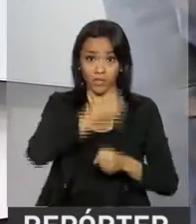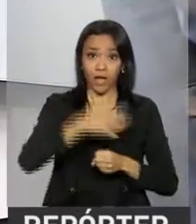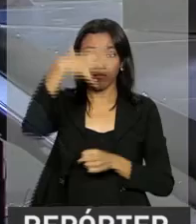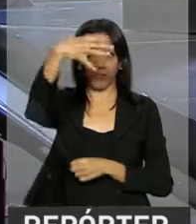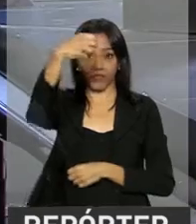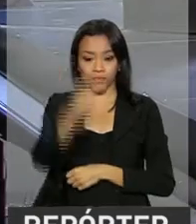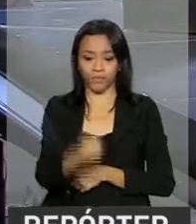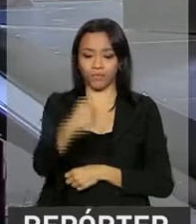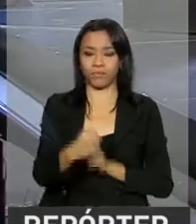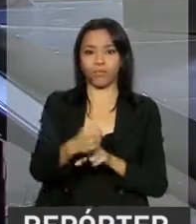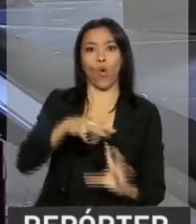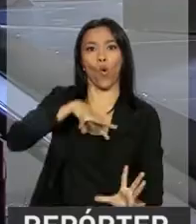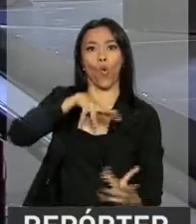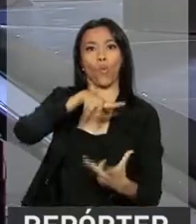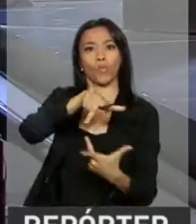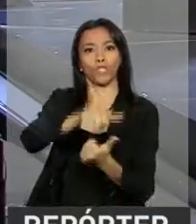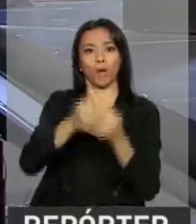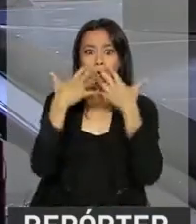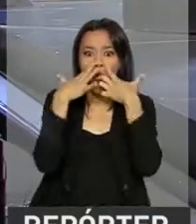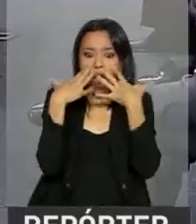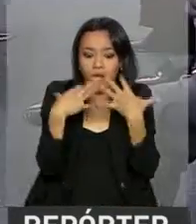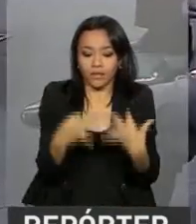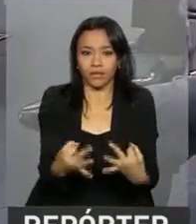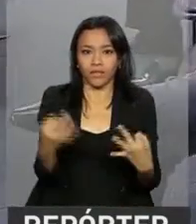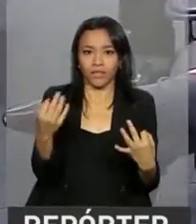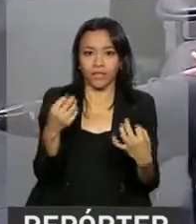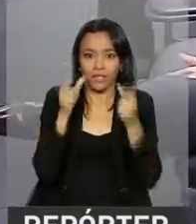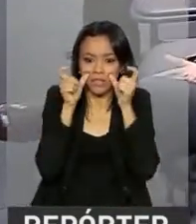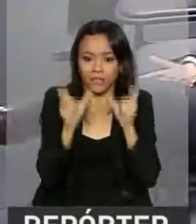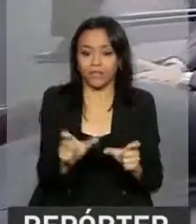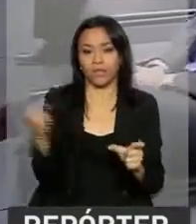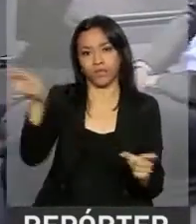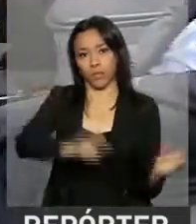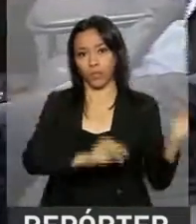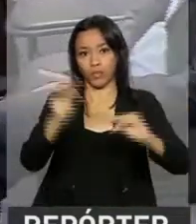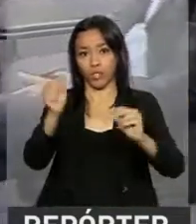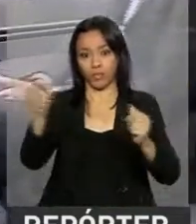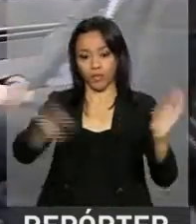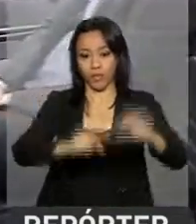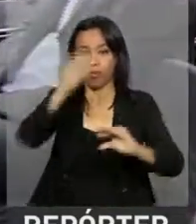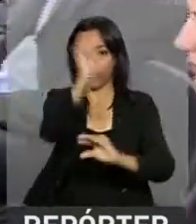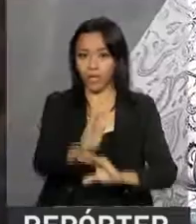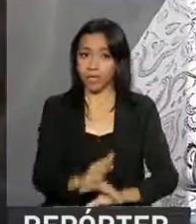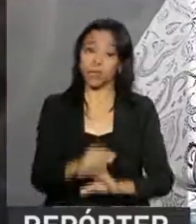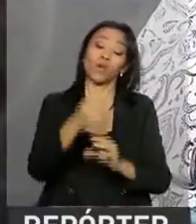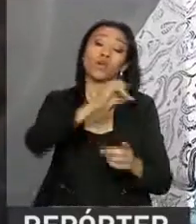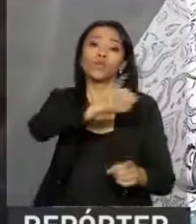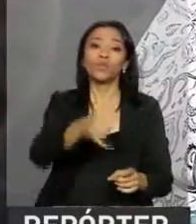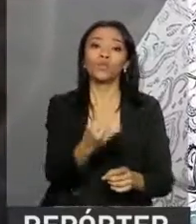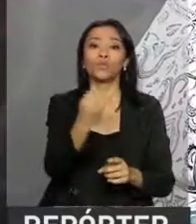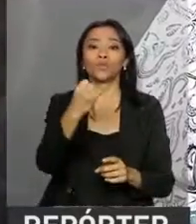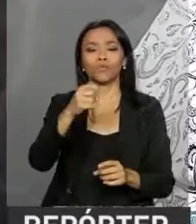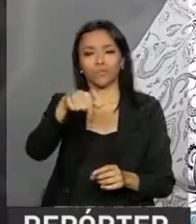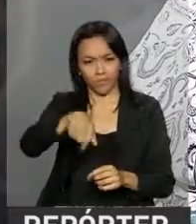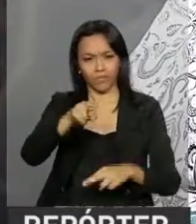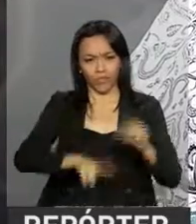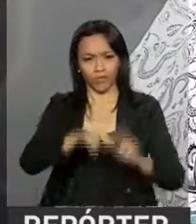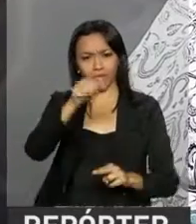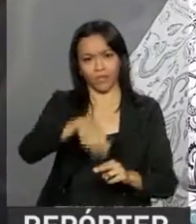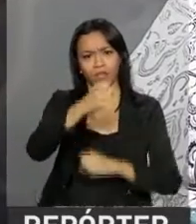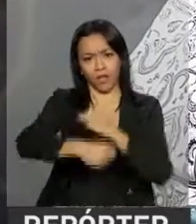mundial de atração de investimentos estrangeiros só de junho de 2015 a junho deste ano o país recebeu